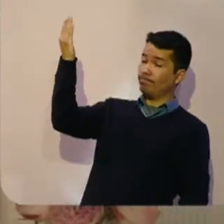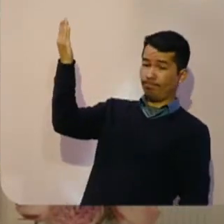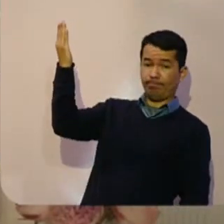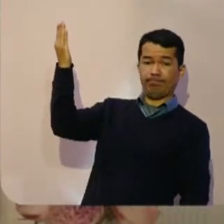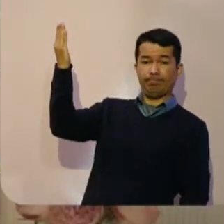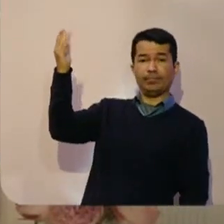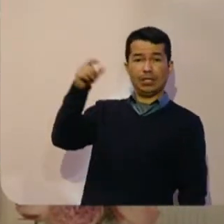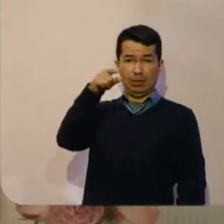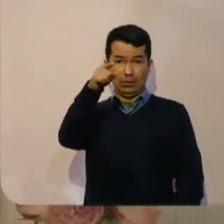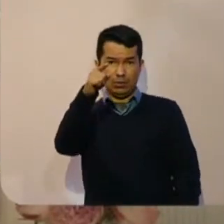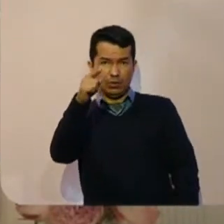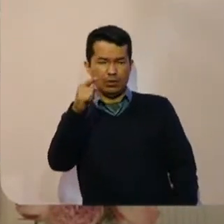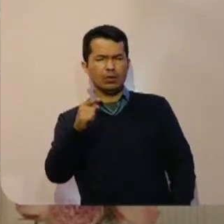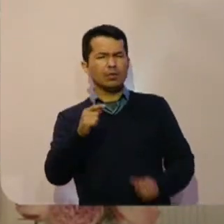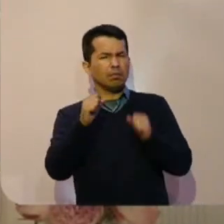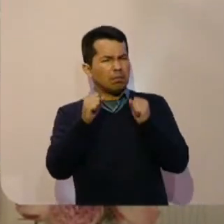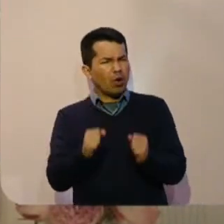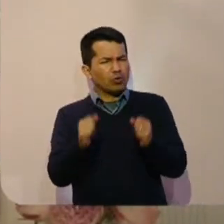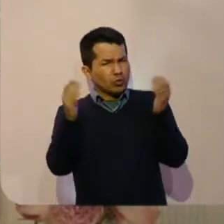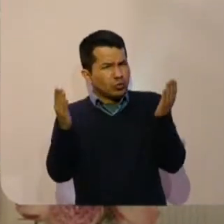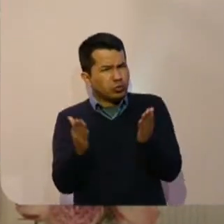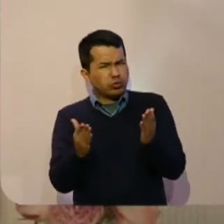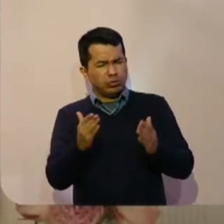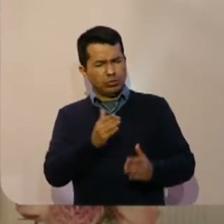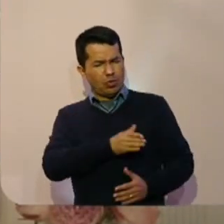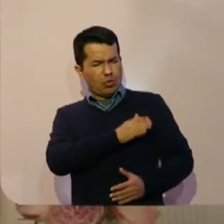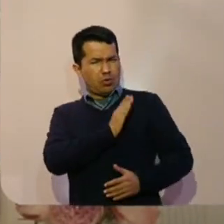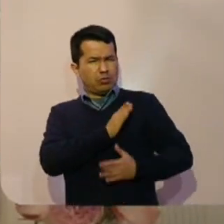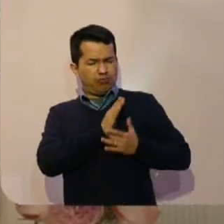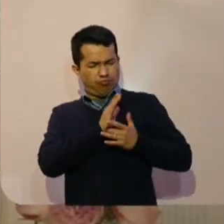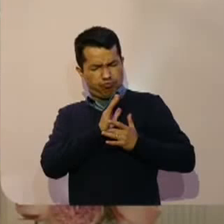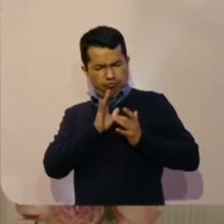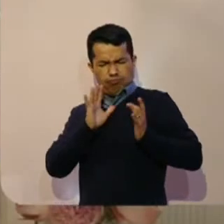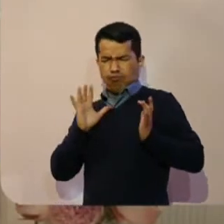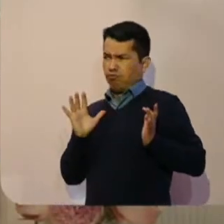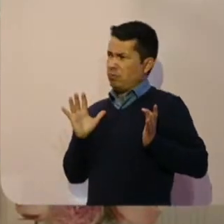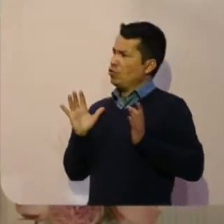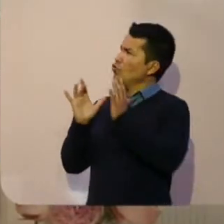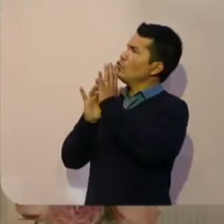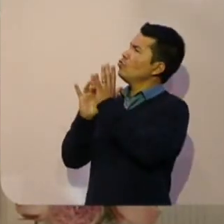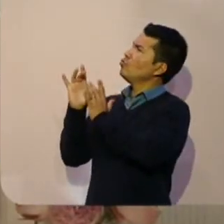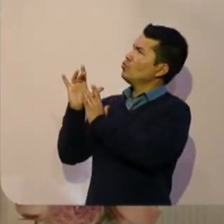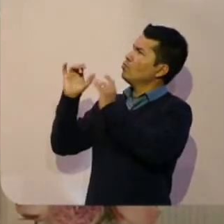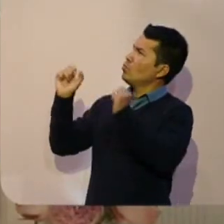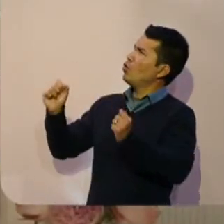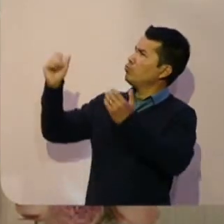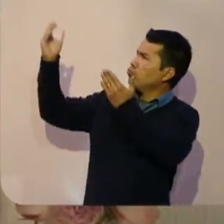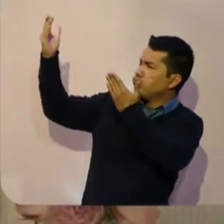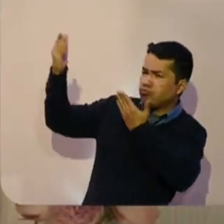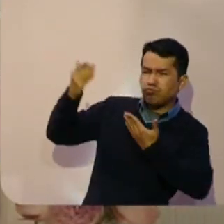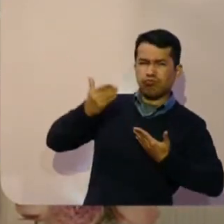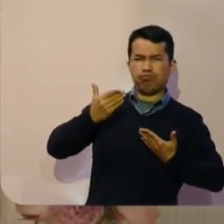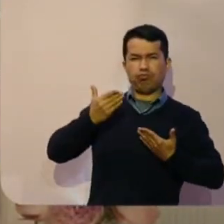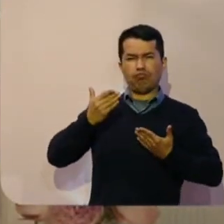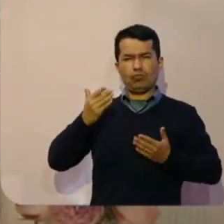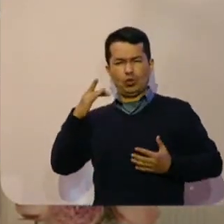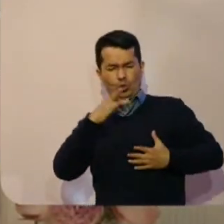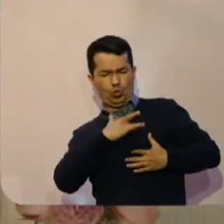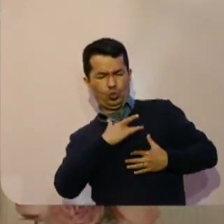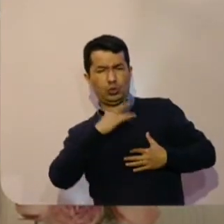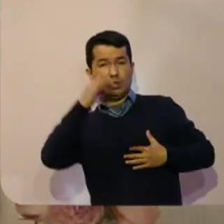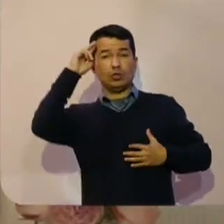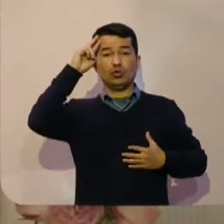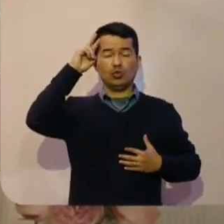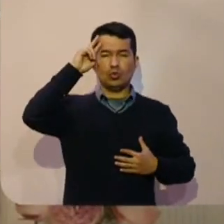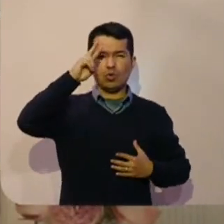de Jesus, a convidar Jesus a entrar na sua vida, entrar no seu coração, a tomar conta da sua história, do seu passado, do